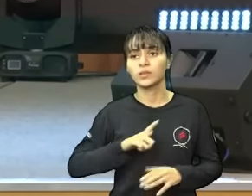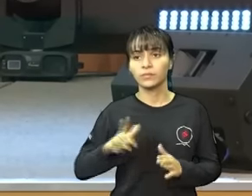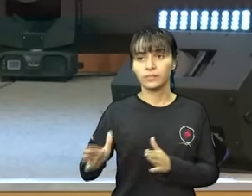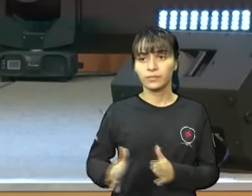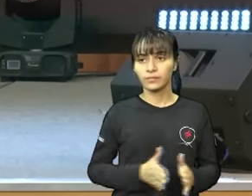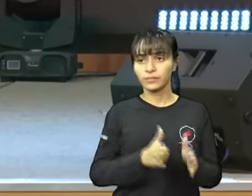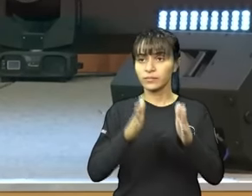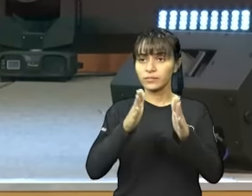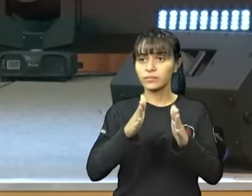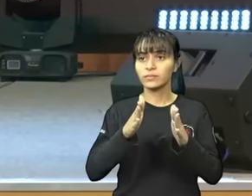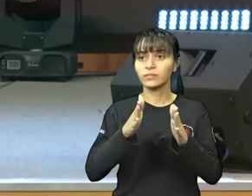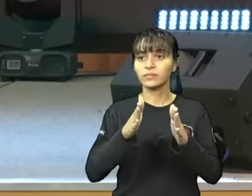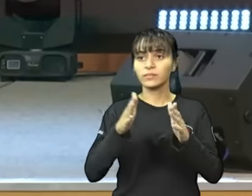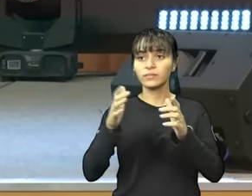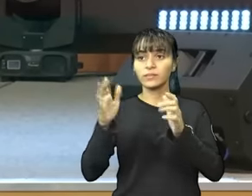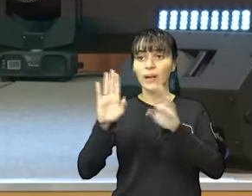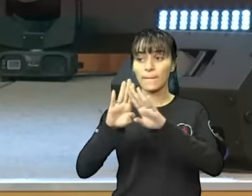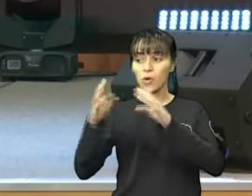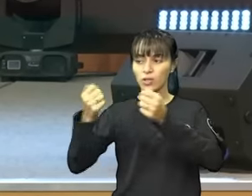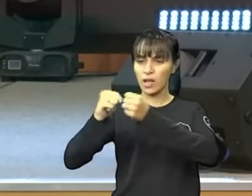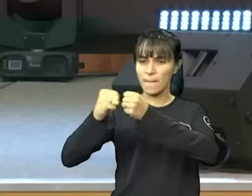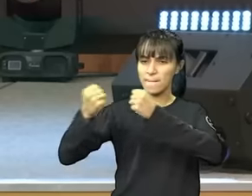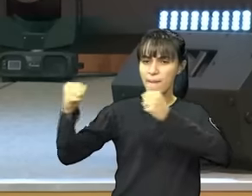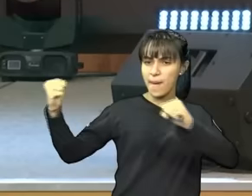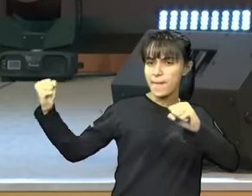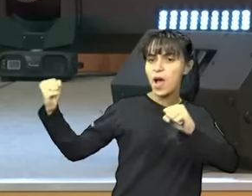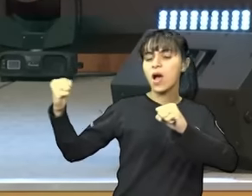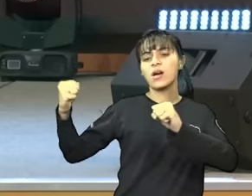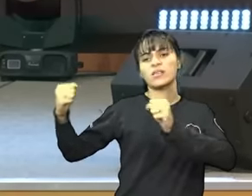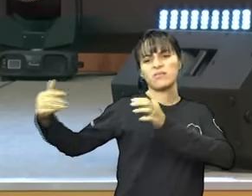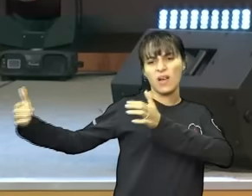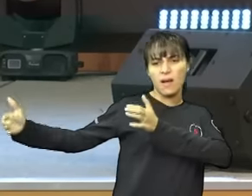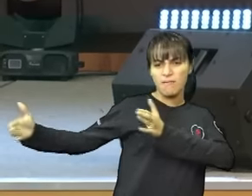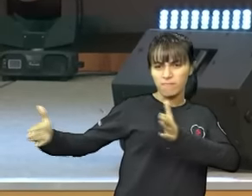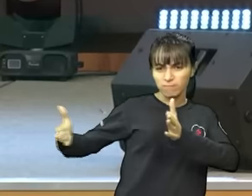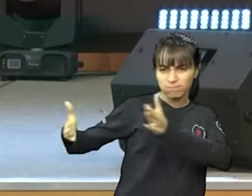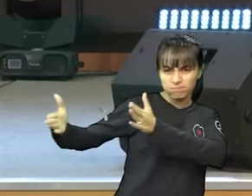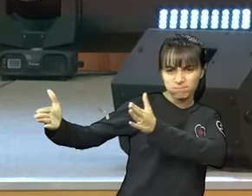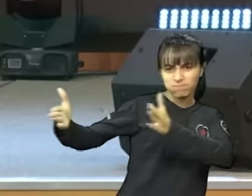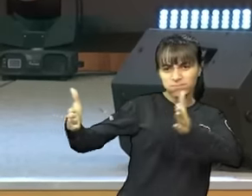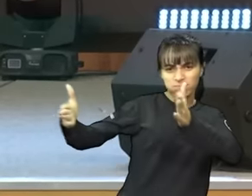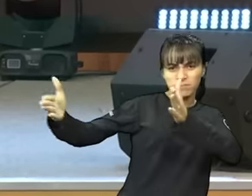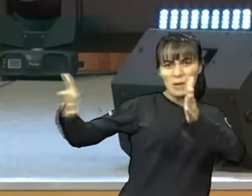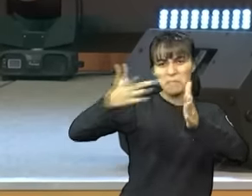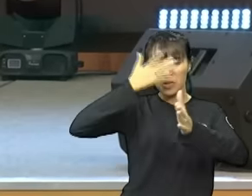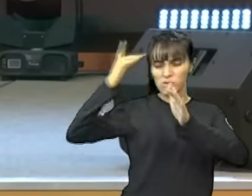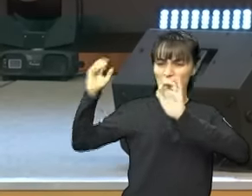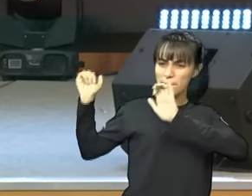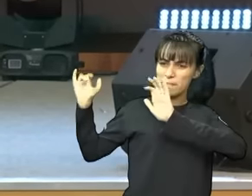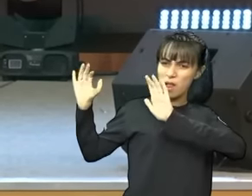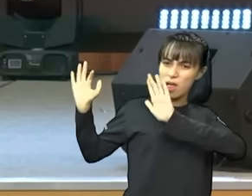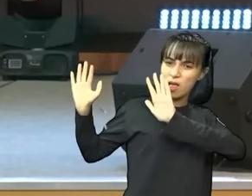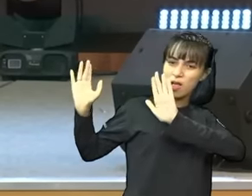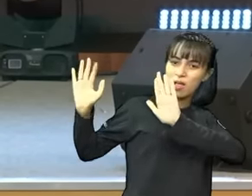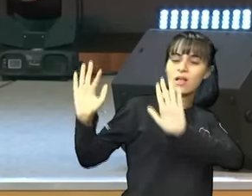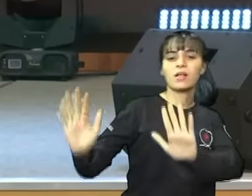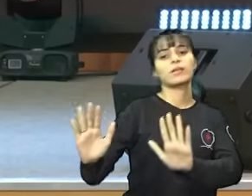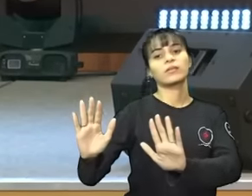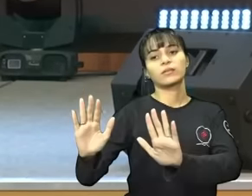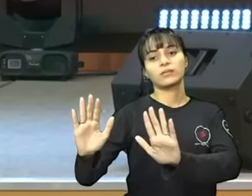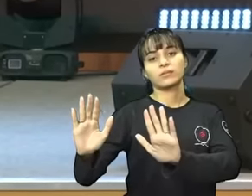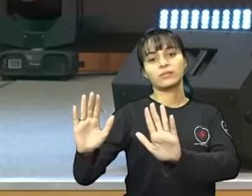caminho que a porta larga o caminho espaçoso muita gente tá nele